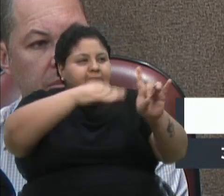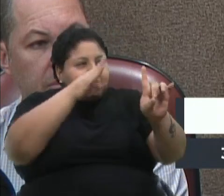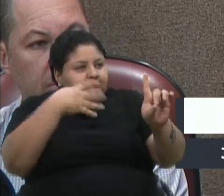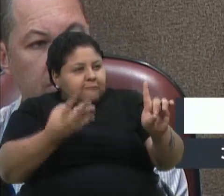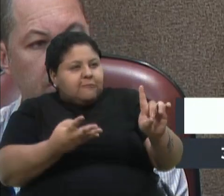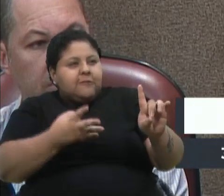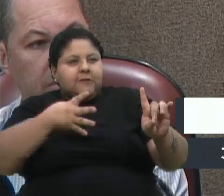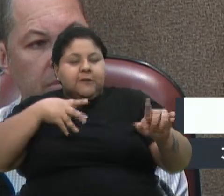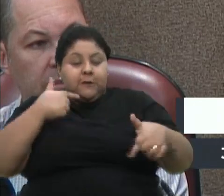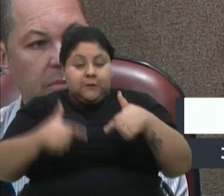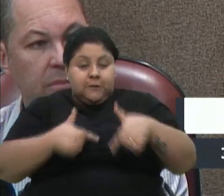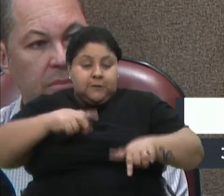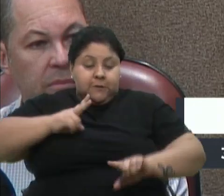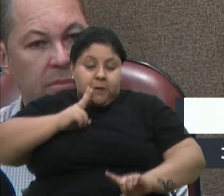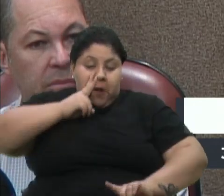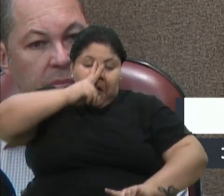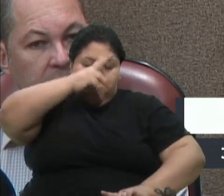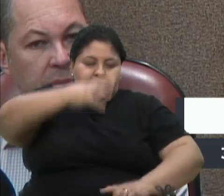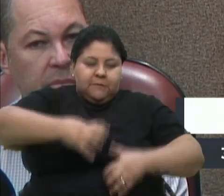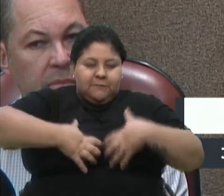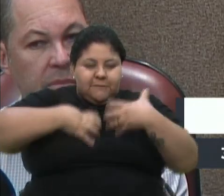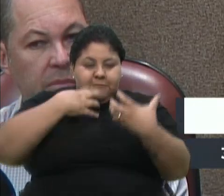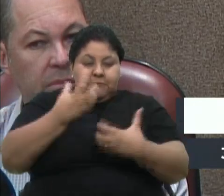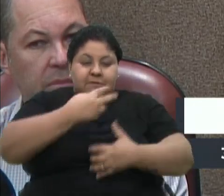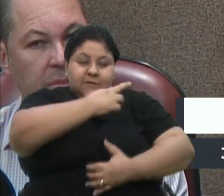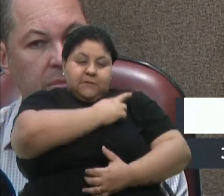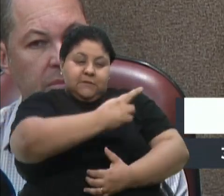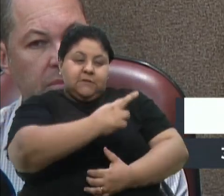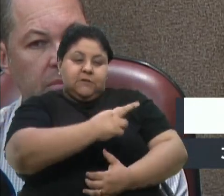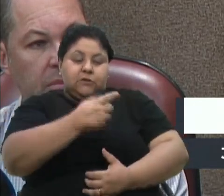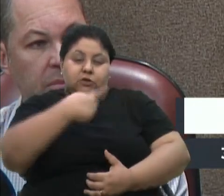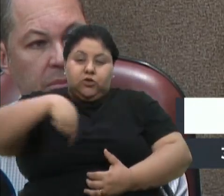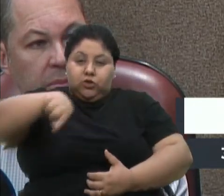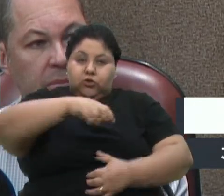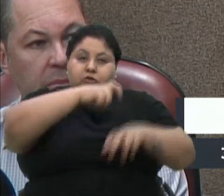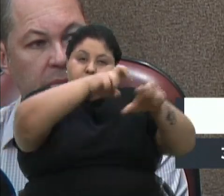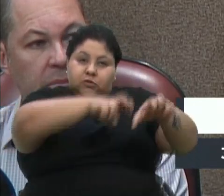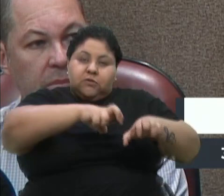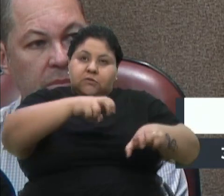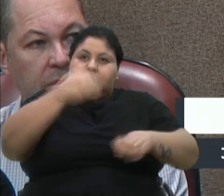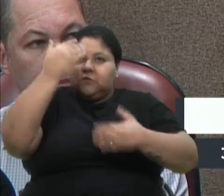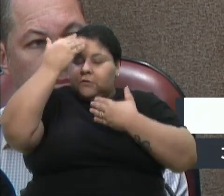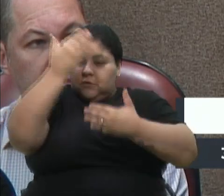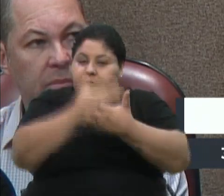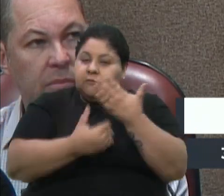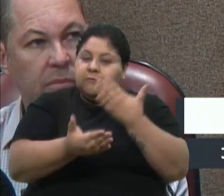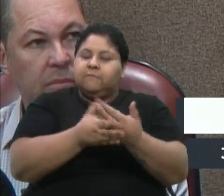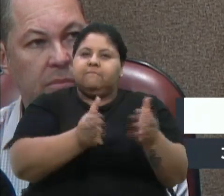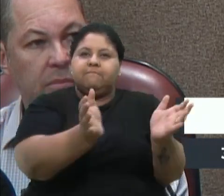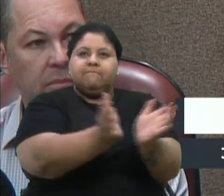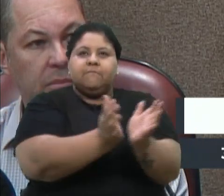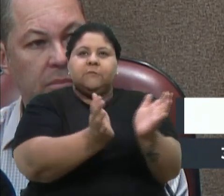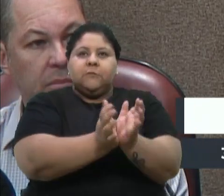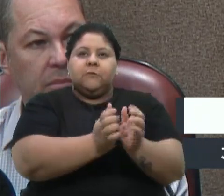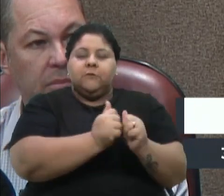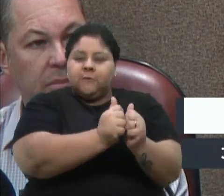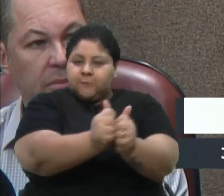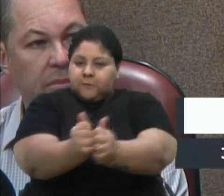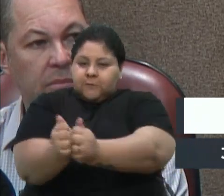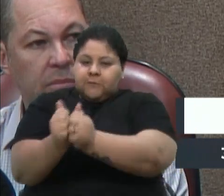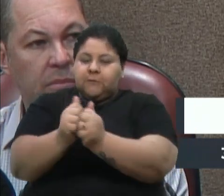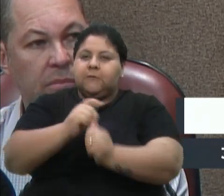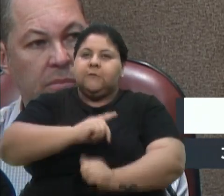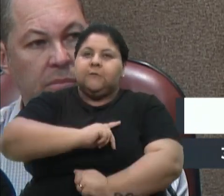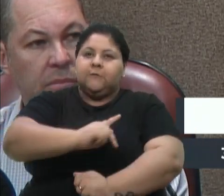pela vontade de representar o nosso agricultor e agradecer a todos os colegas, então, por juntos, né, ao senhor